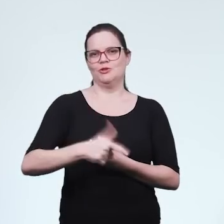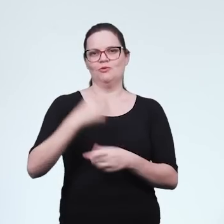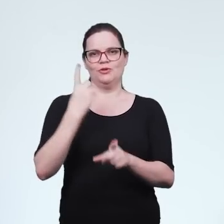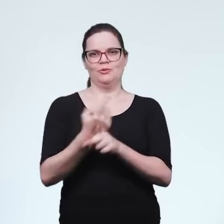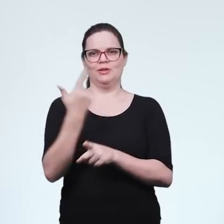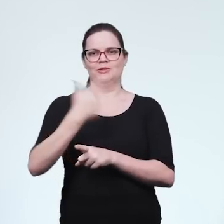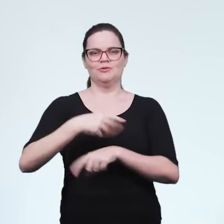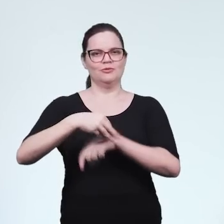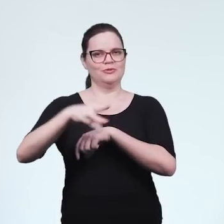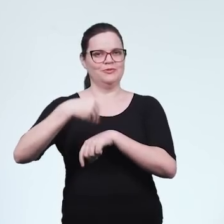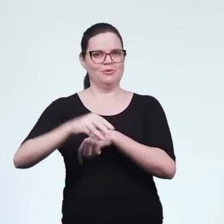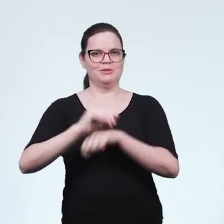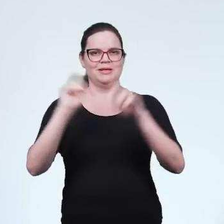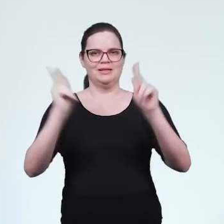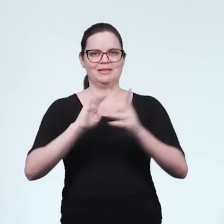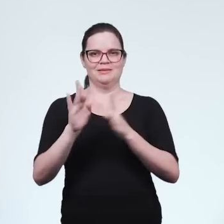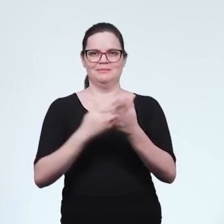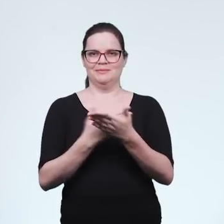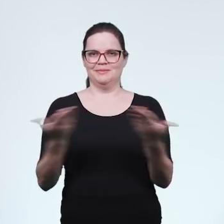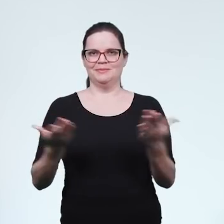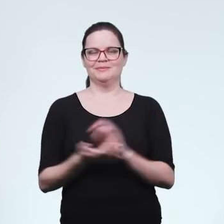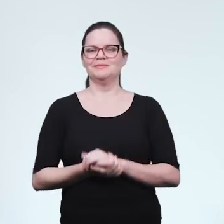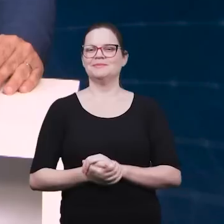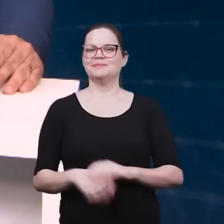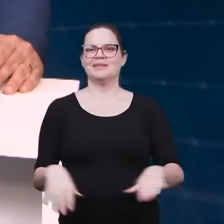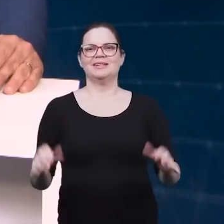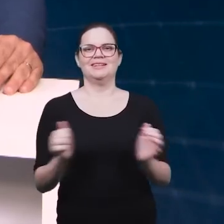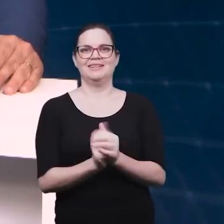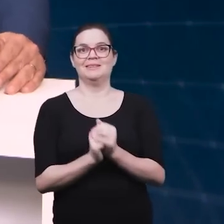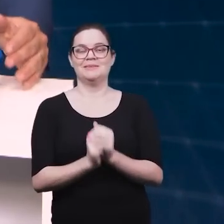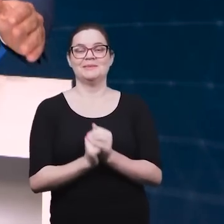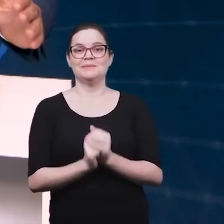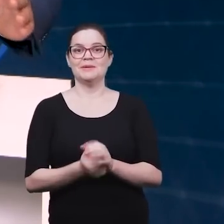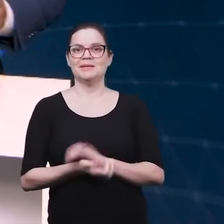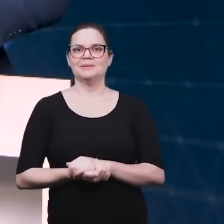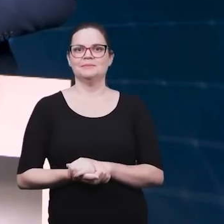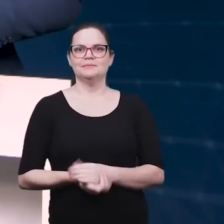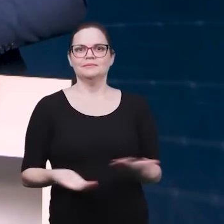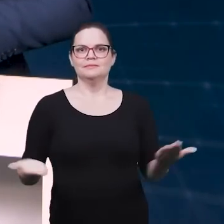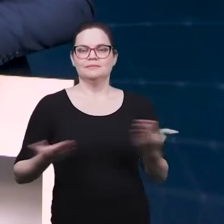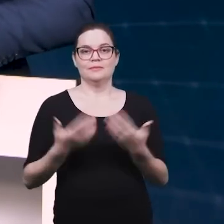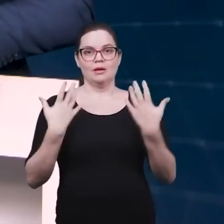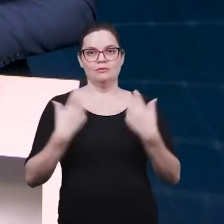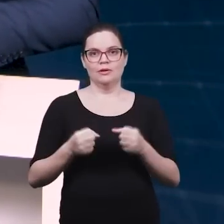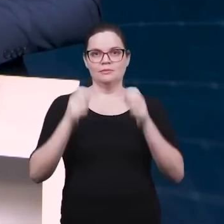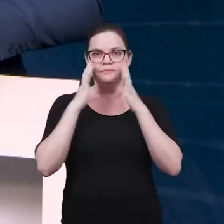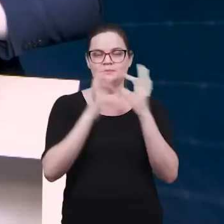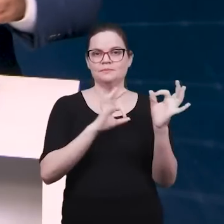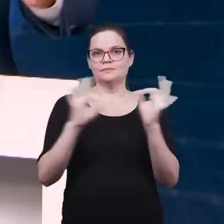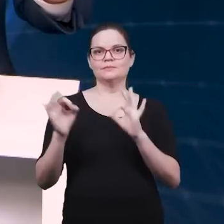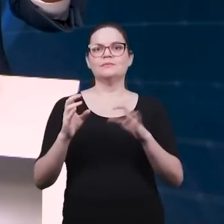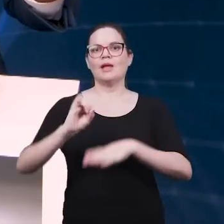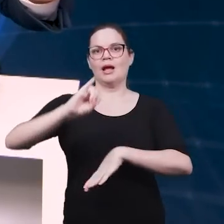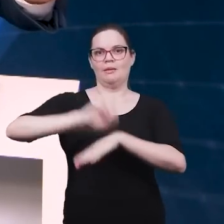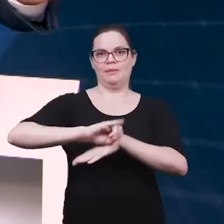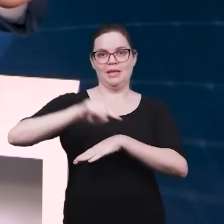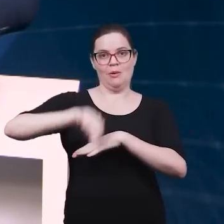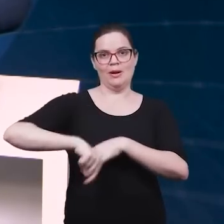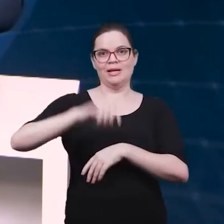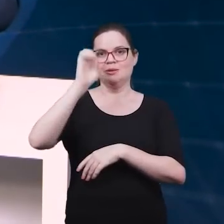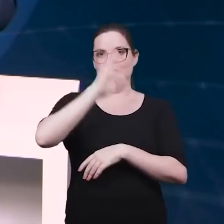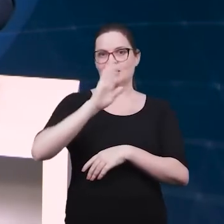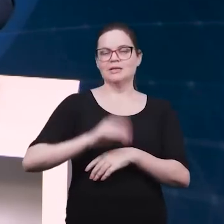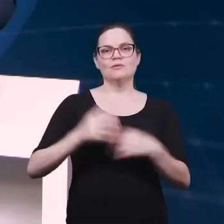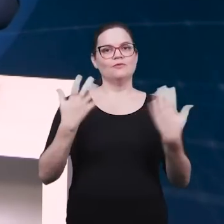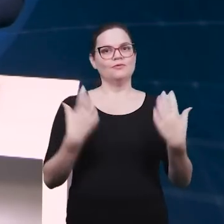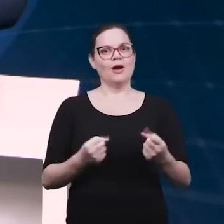da região do Centro-Oeste. A paz do Senhor Jesus a todos! Amém! E agora vamos diretamente para a capital do país. Vamos falar sobre Brasília com o